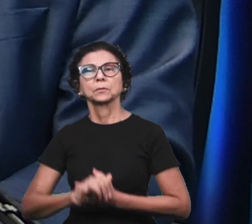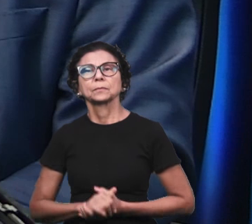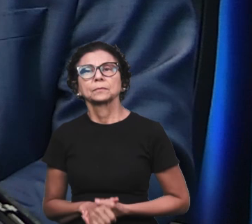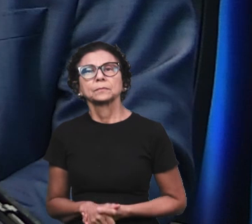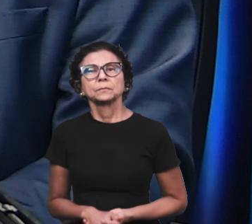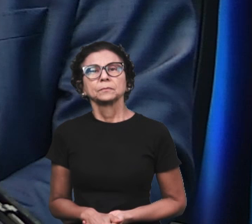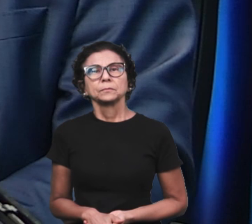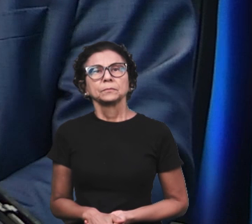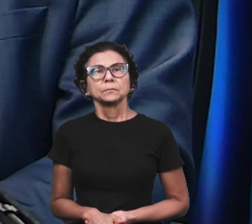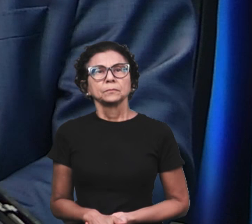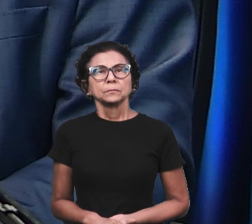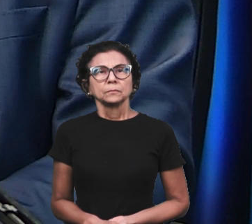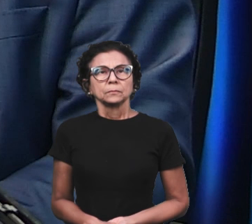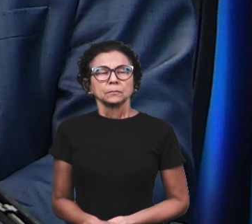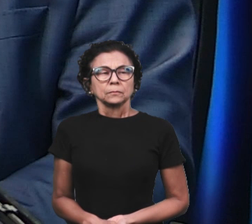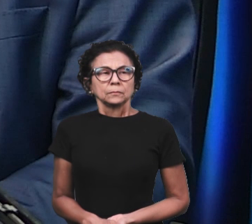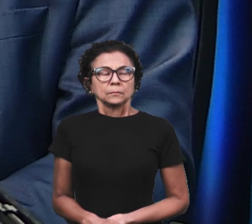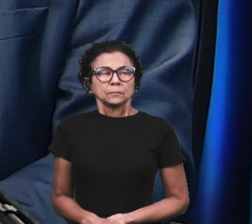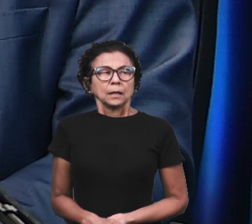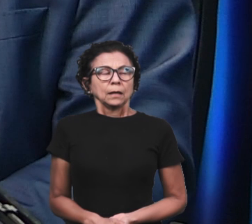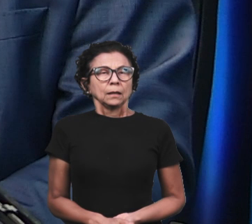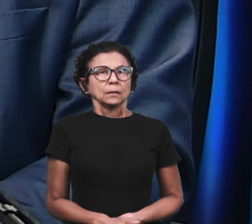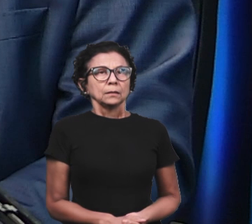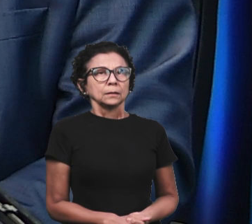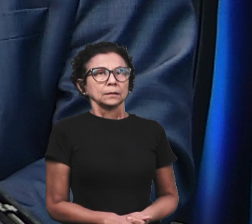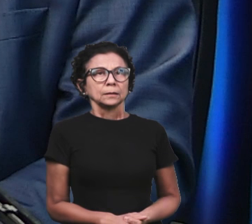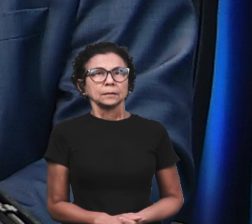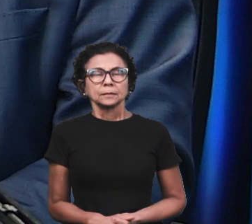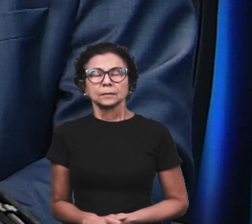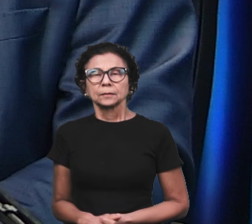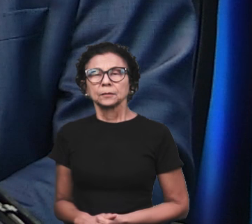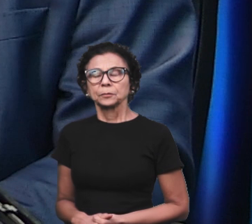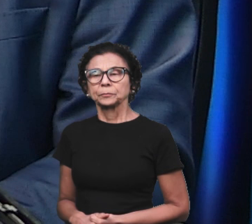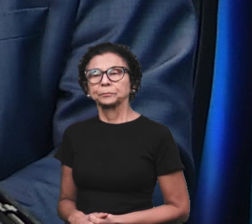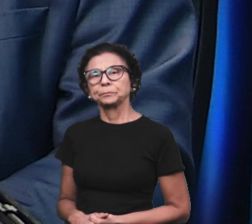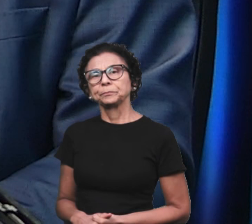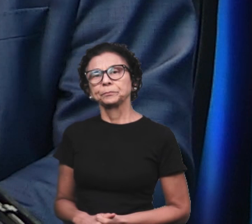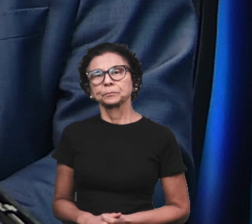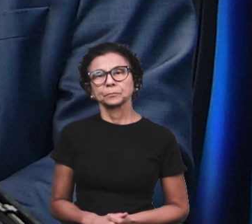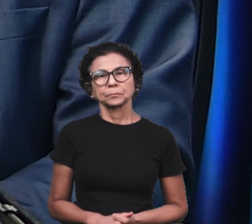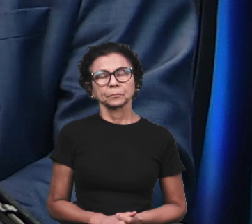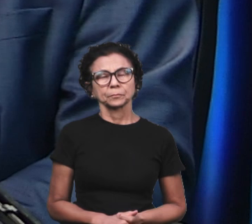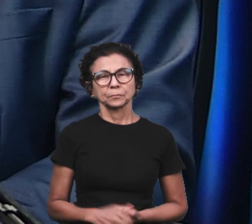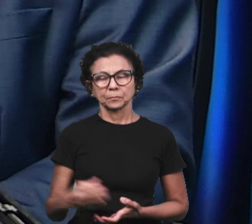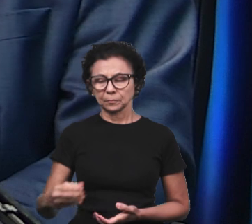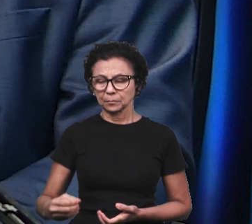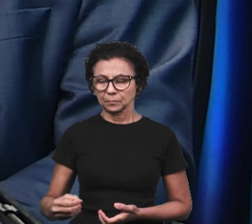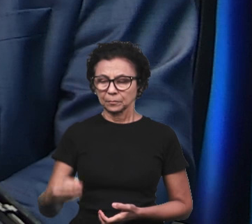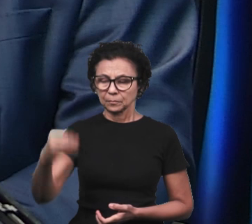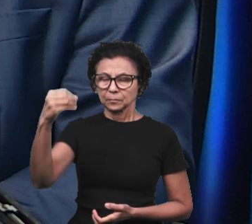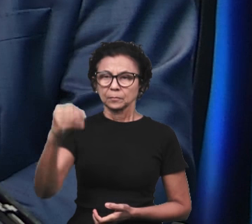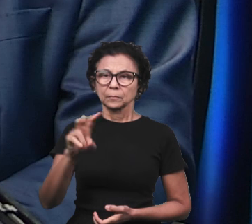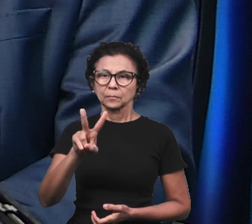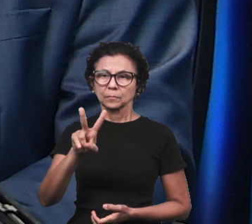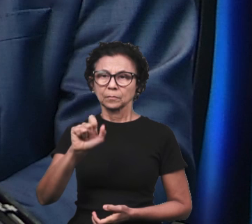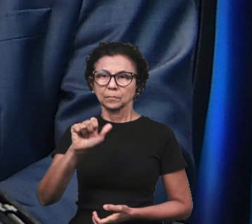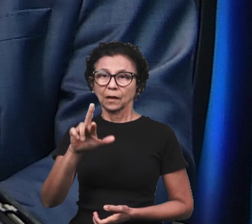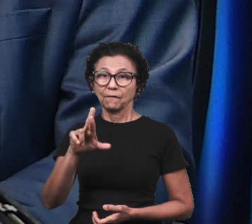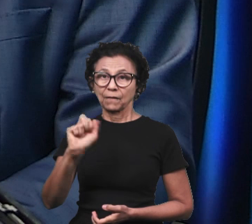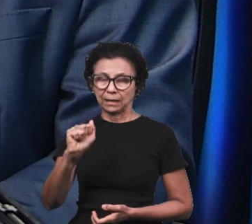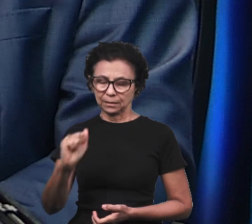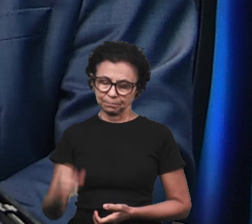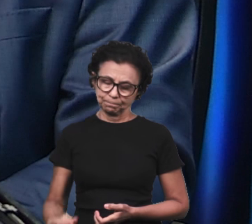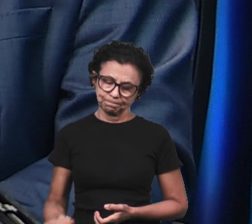estava falando sobre a vara de amendoeira, né? E por